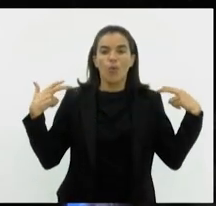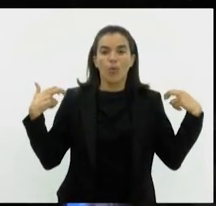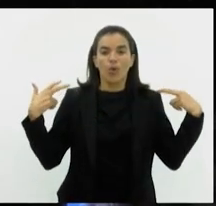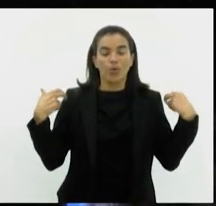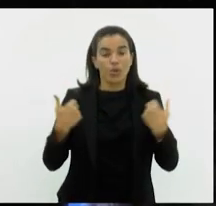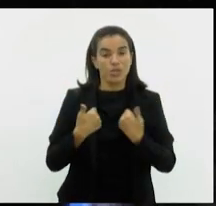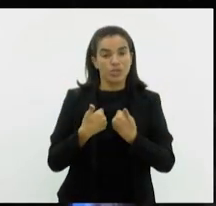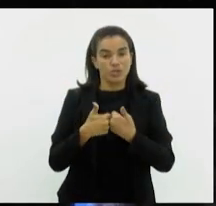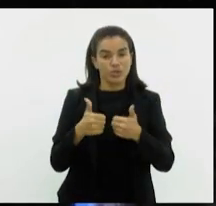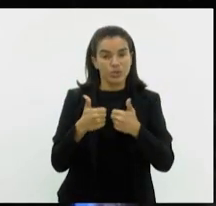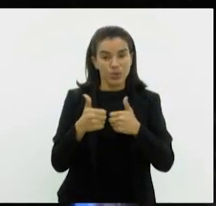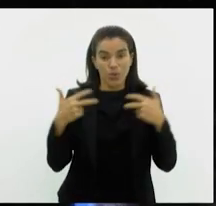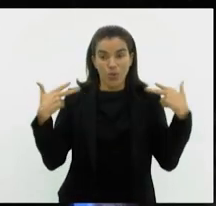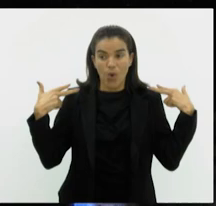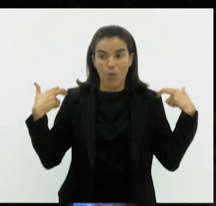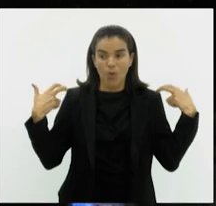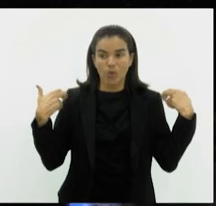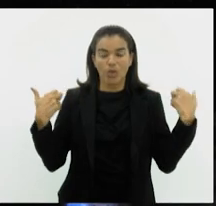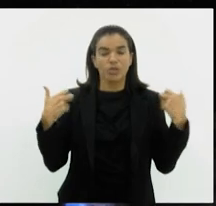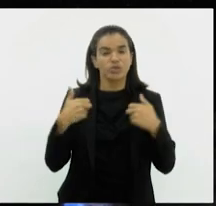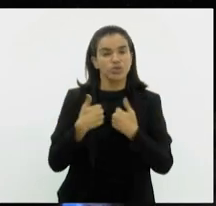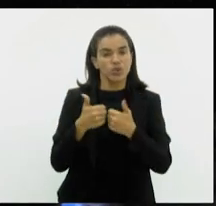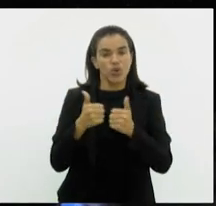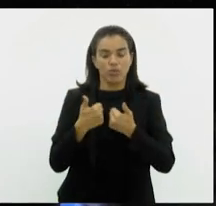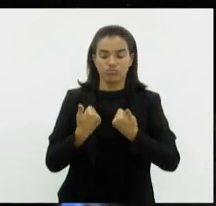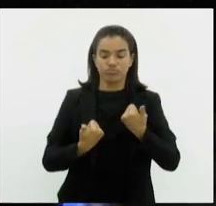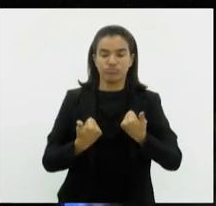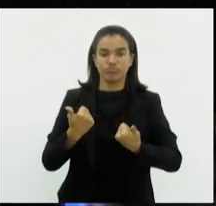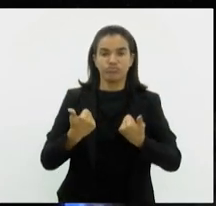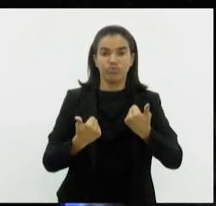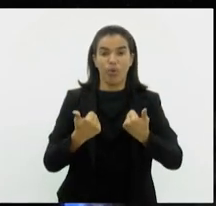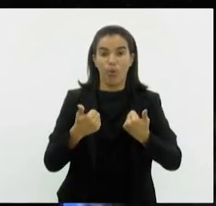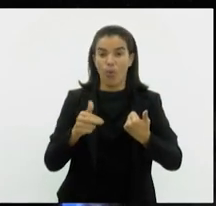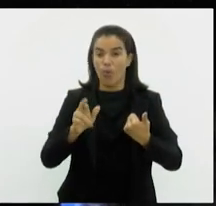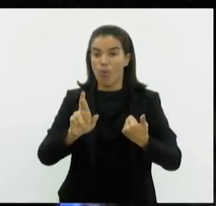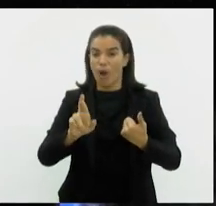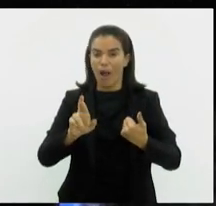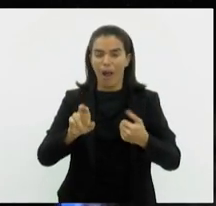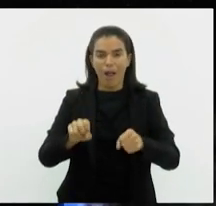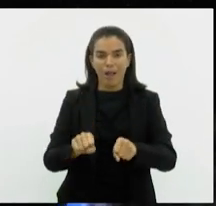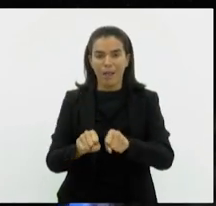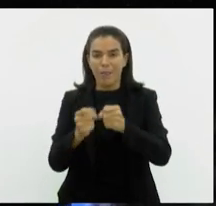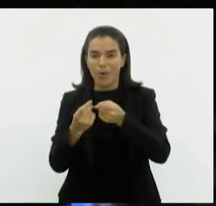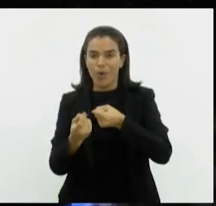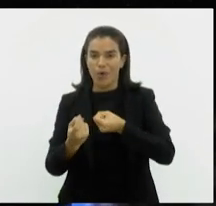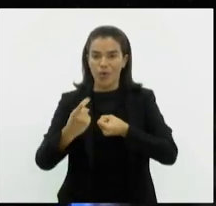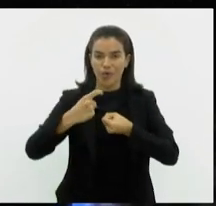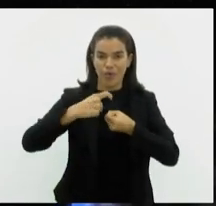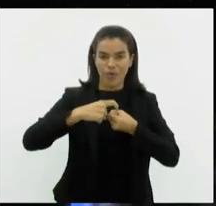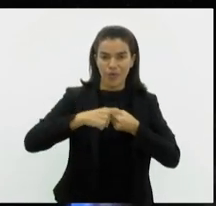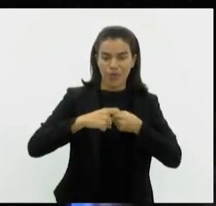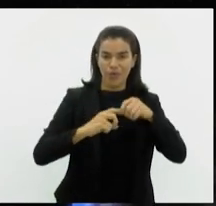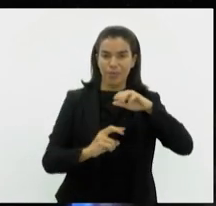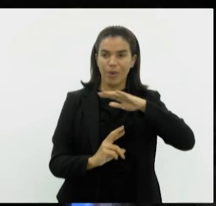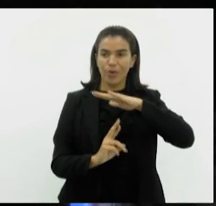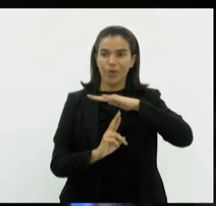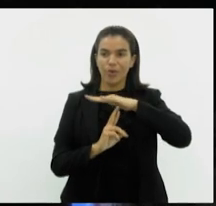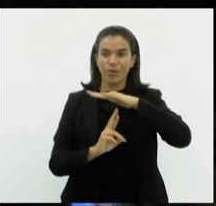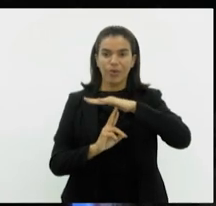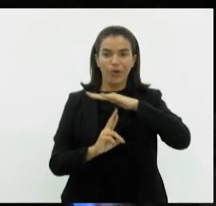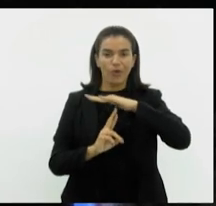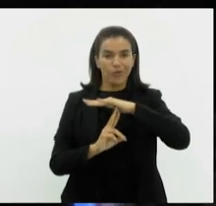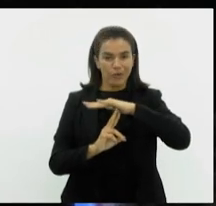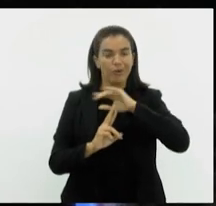motorista de ônibus saiu com o ônibus o ar condicionado quebrou ele voltou à rodoviária e isso